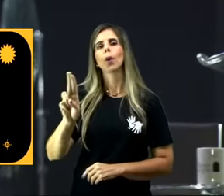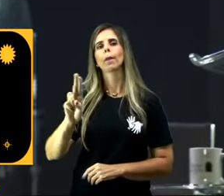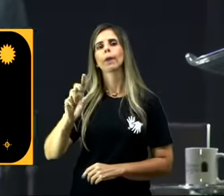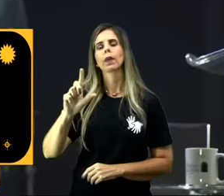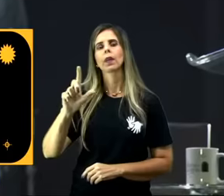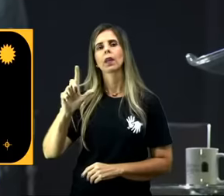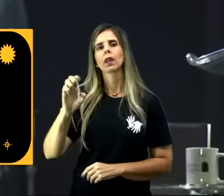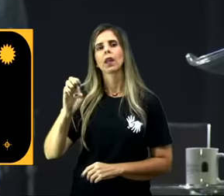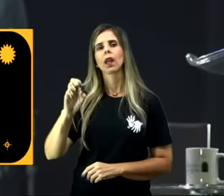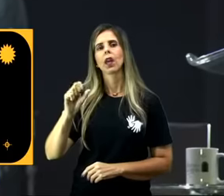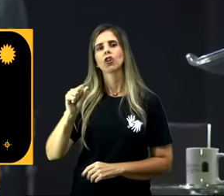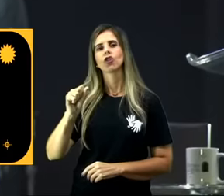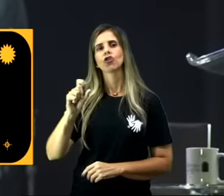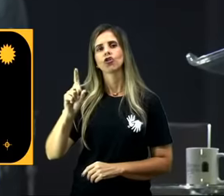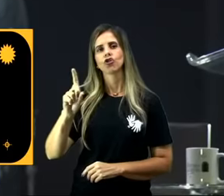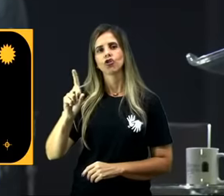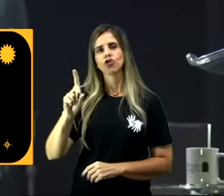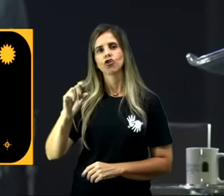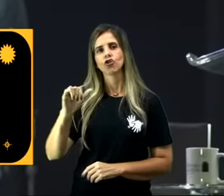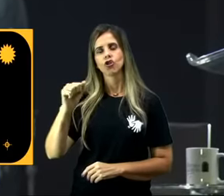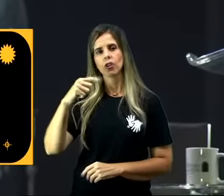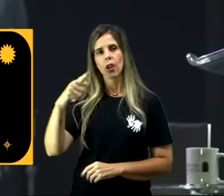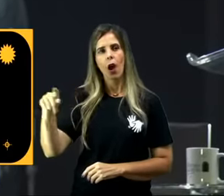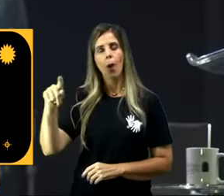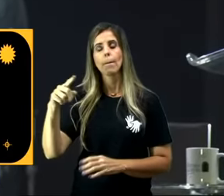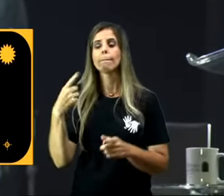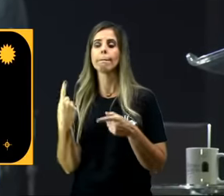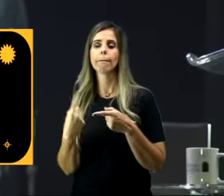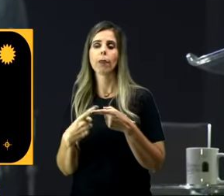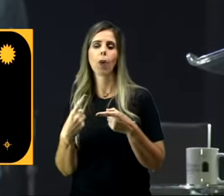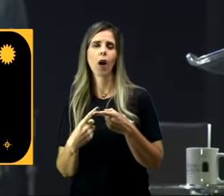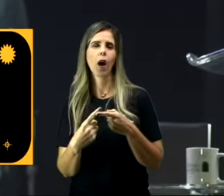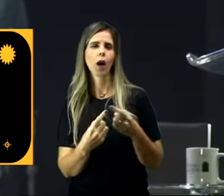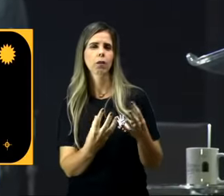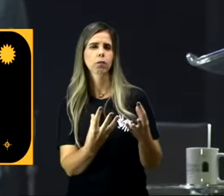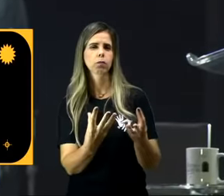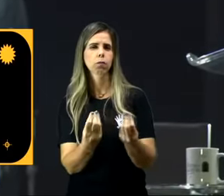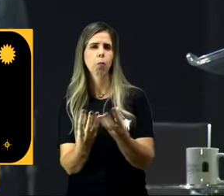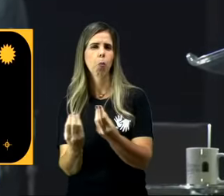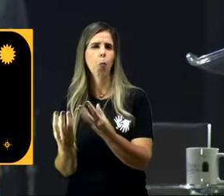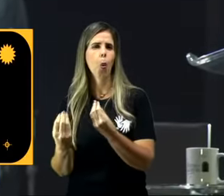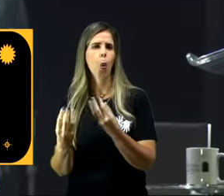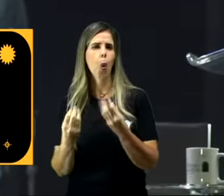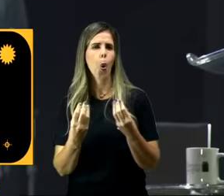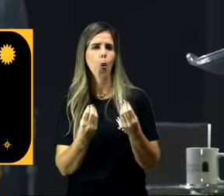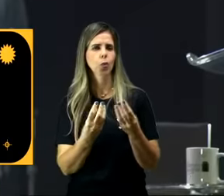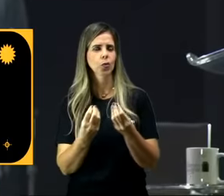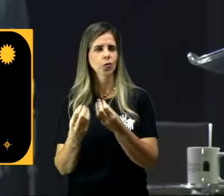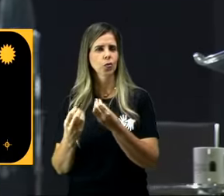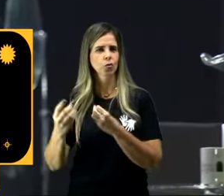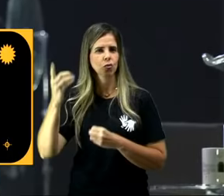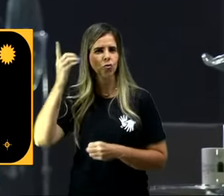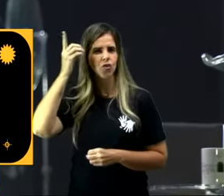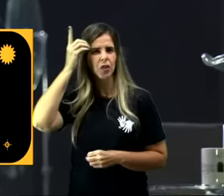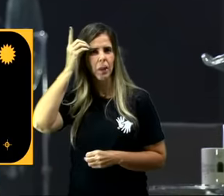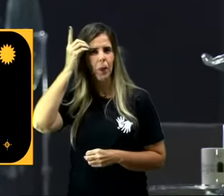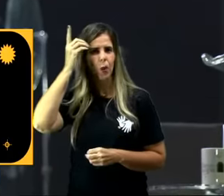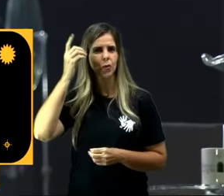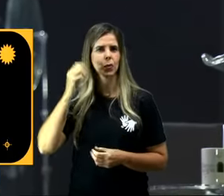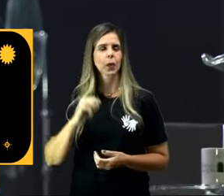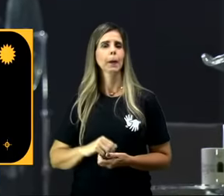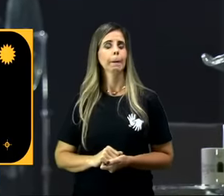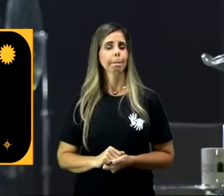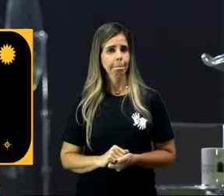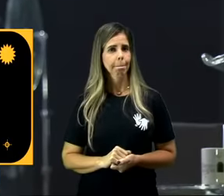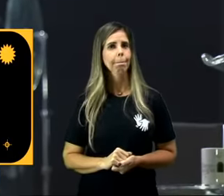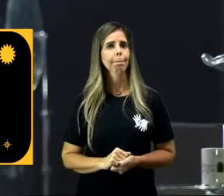muitos. Agora olha o que o espírito maligno implorava. E ele implorava a Jesus com insistência que não os